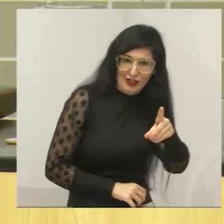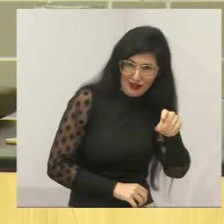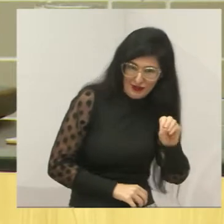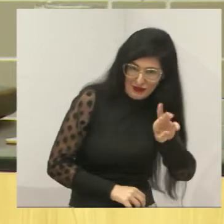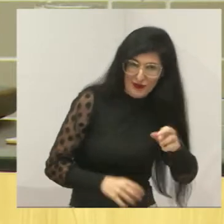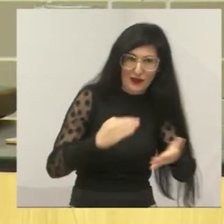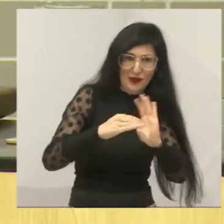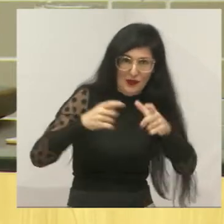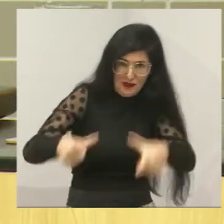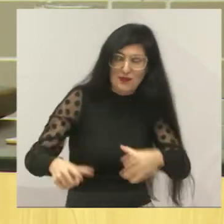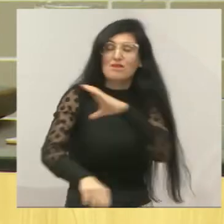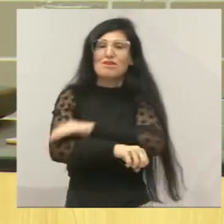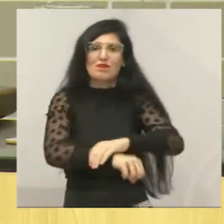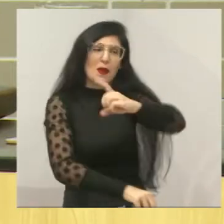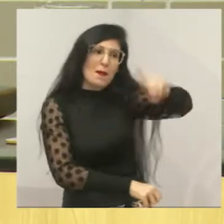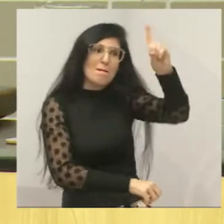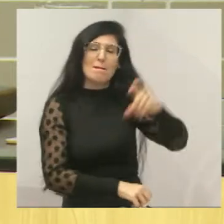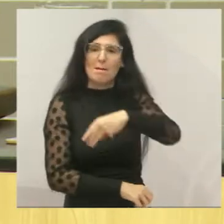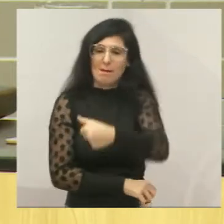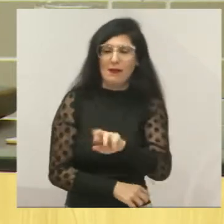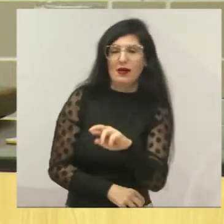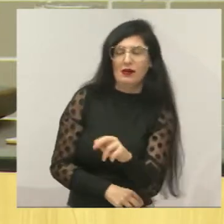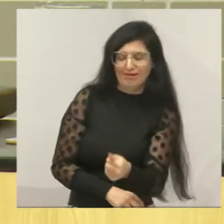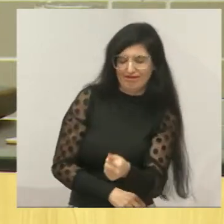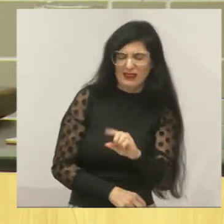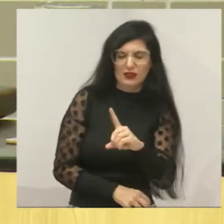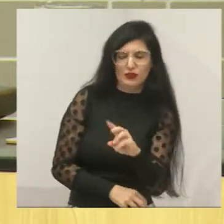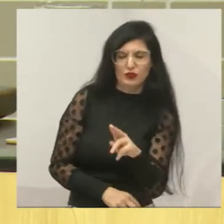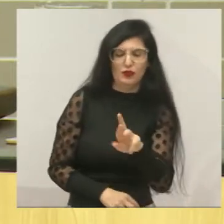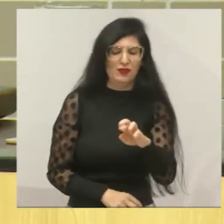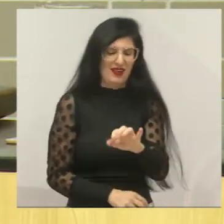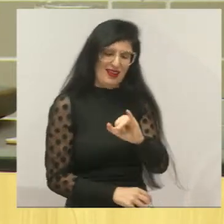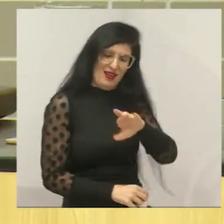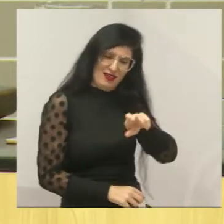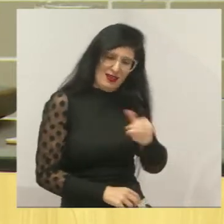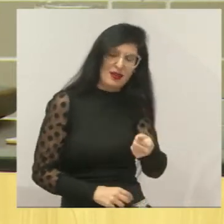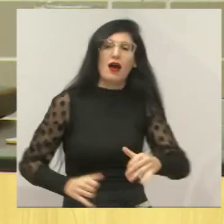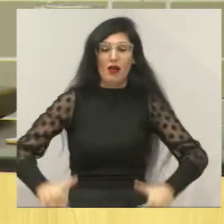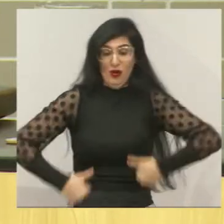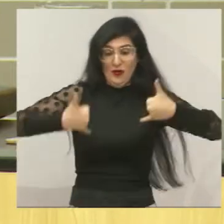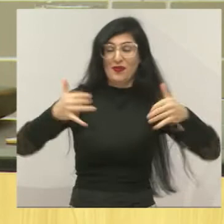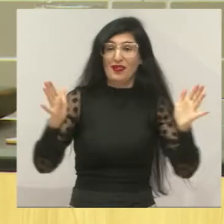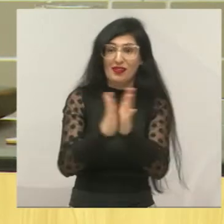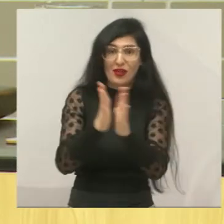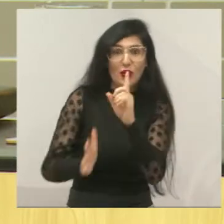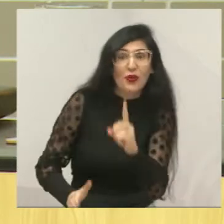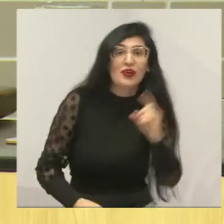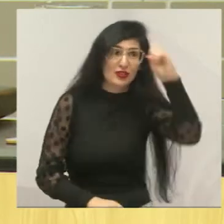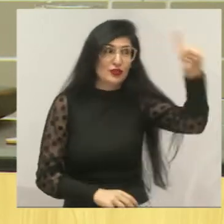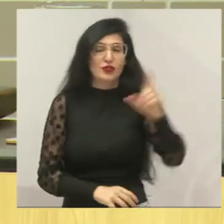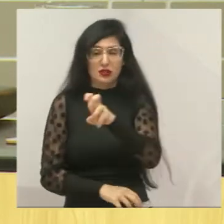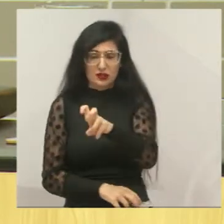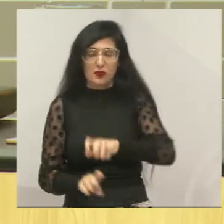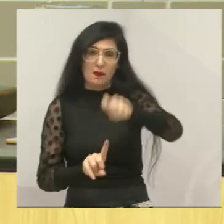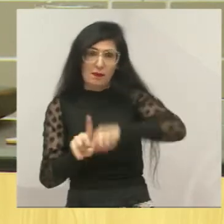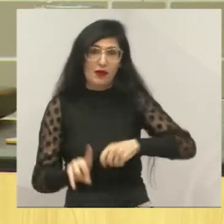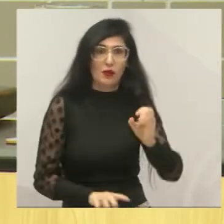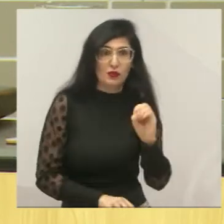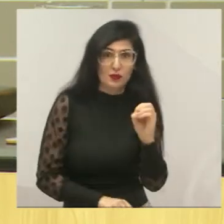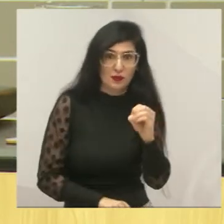em Jacareí, pelo transcurso de seu aniversário, comemorado no dia 5 de